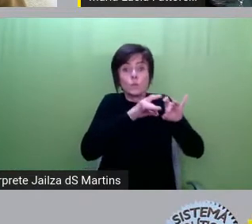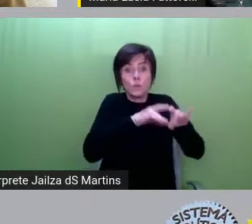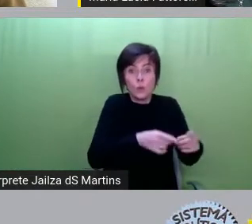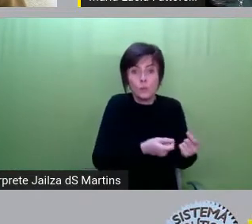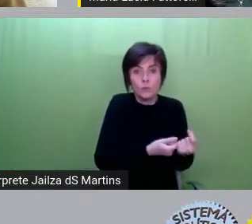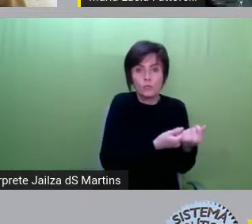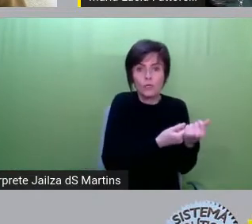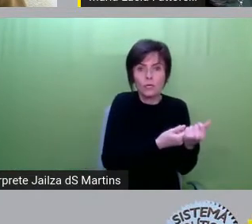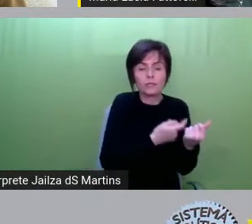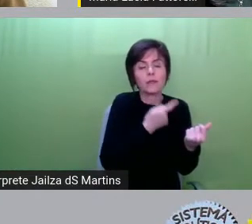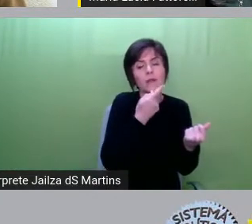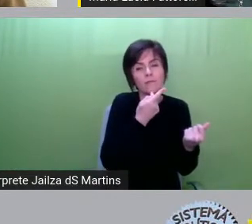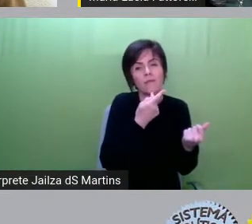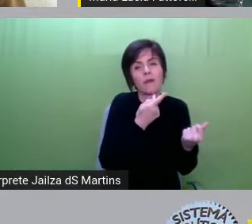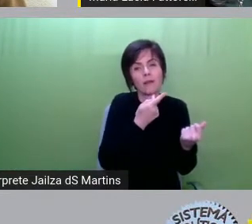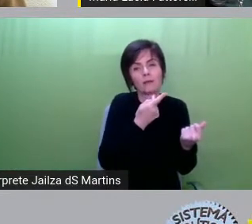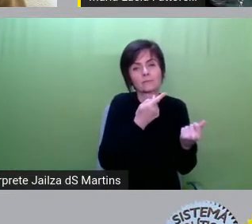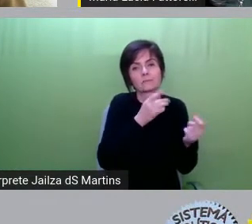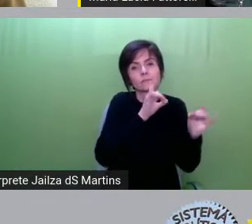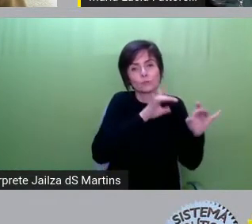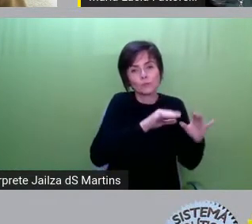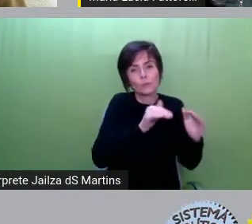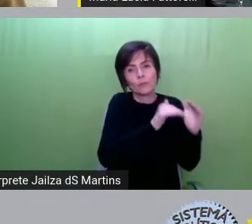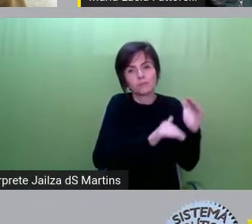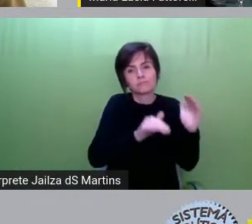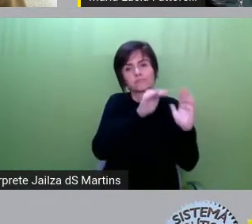gente chama de superávit primário.